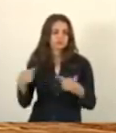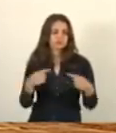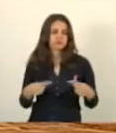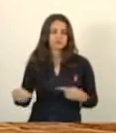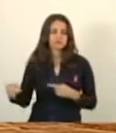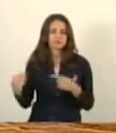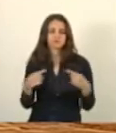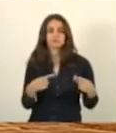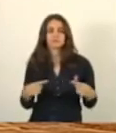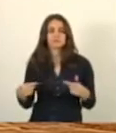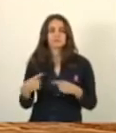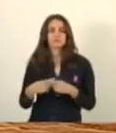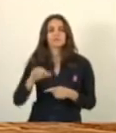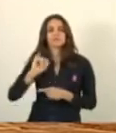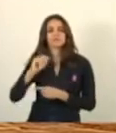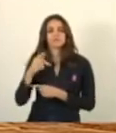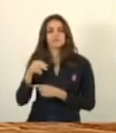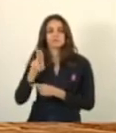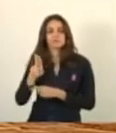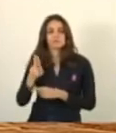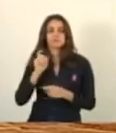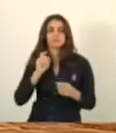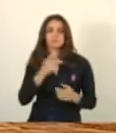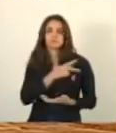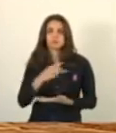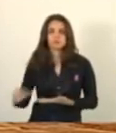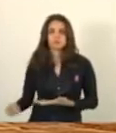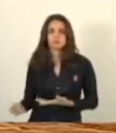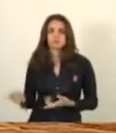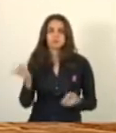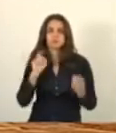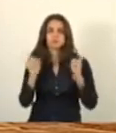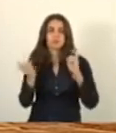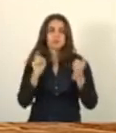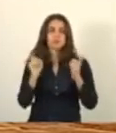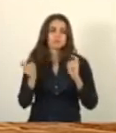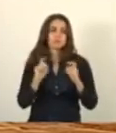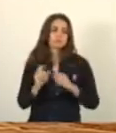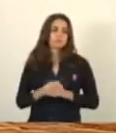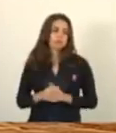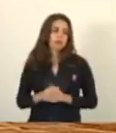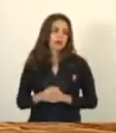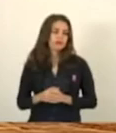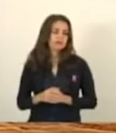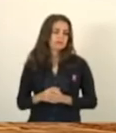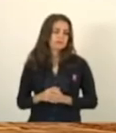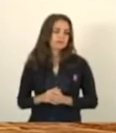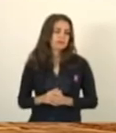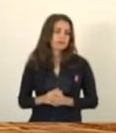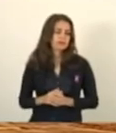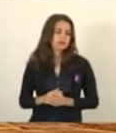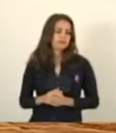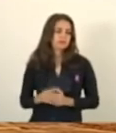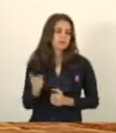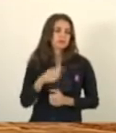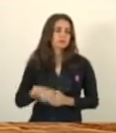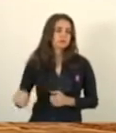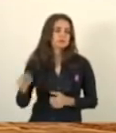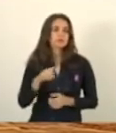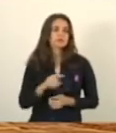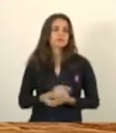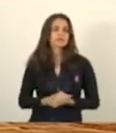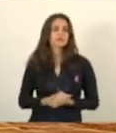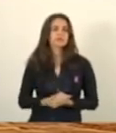Eric Musso, que preside a sessão. Nós tivemos um fato importante que aconteceu na Assembleia de São